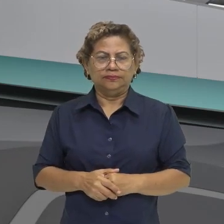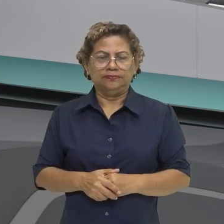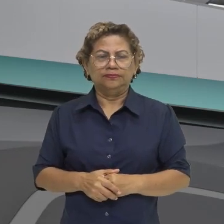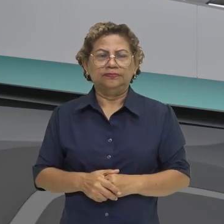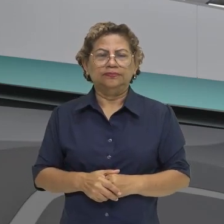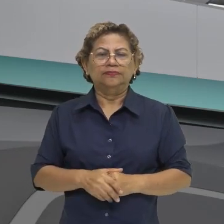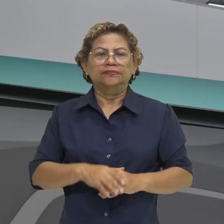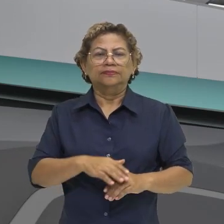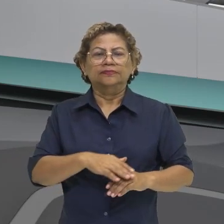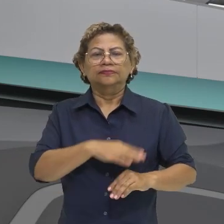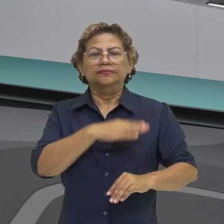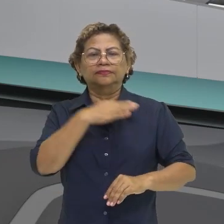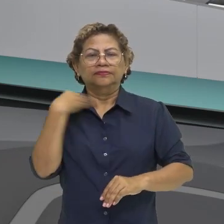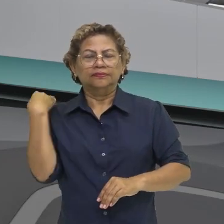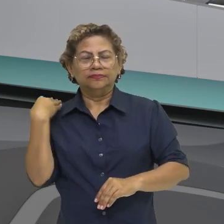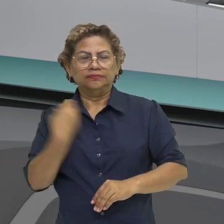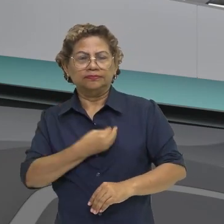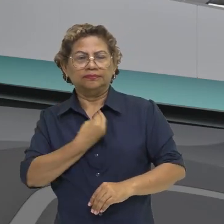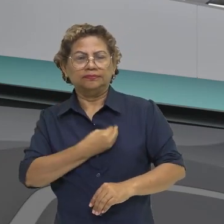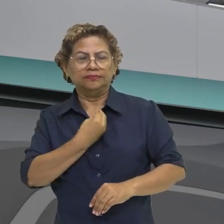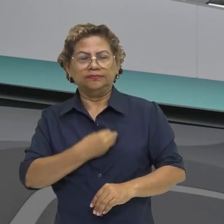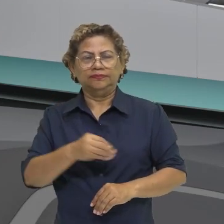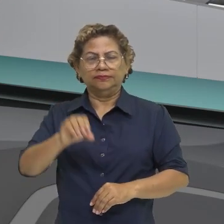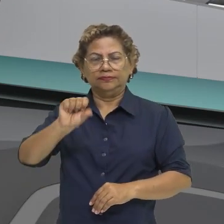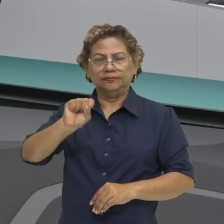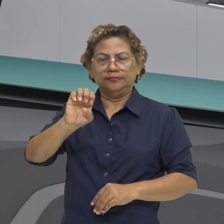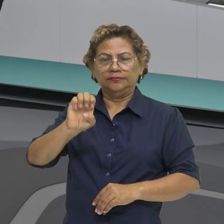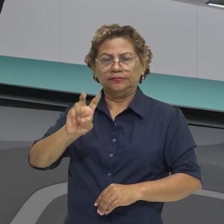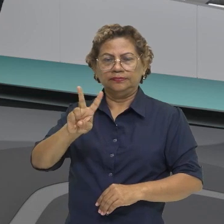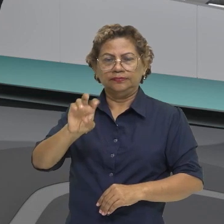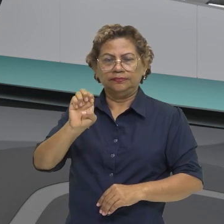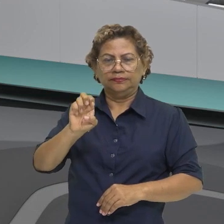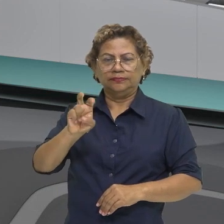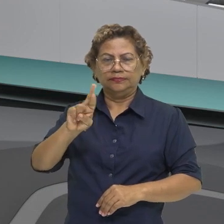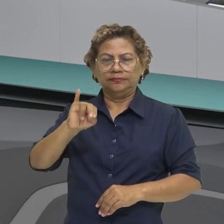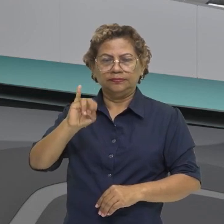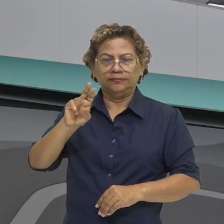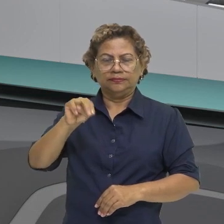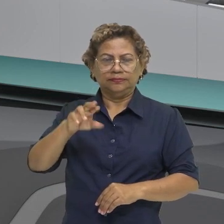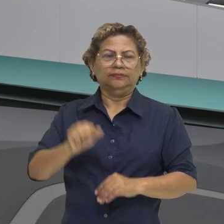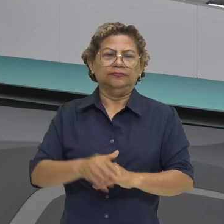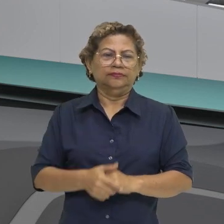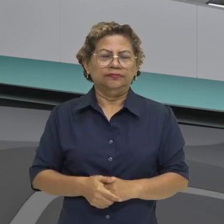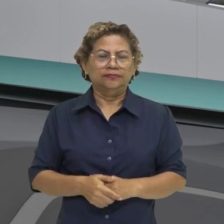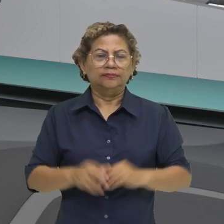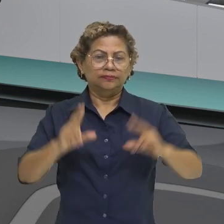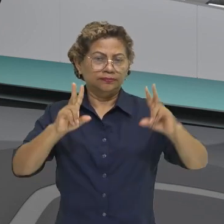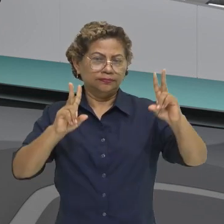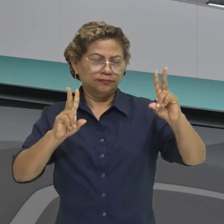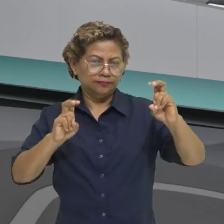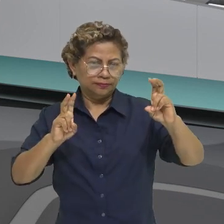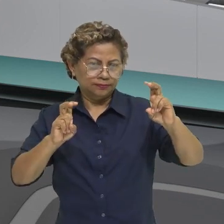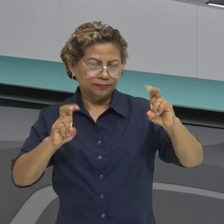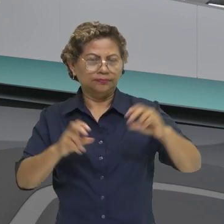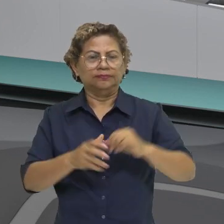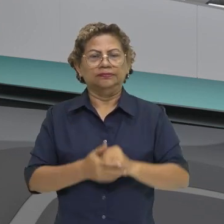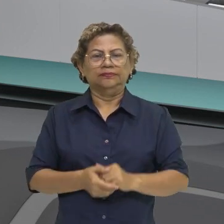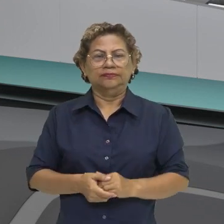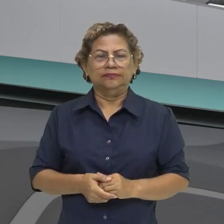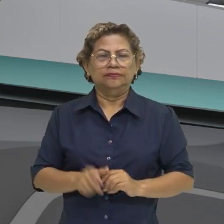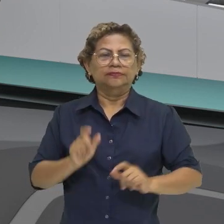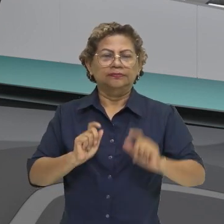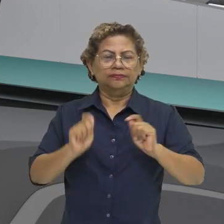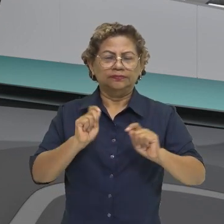função político-social, essa função de denúncia da realidade. Então, é um trecho de Morte e Vida Severina, em